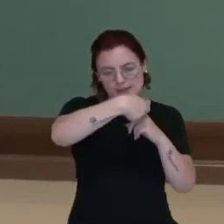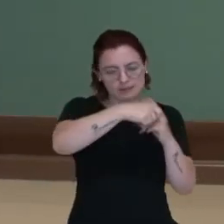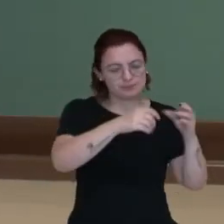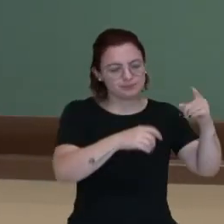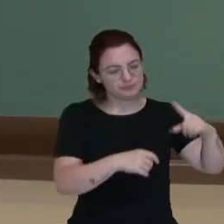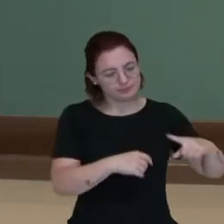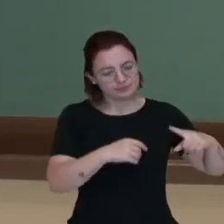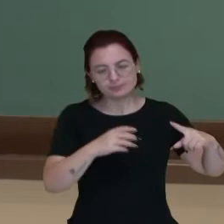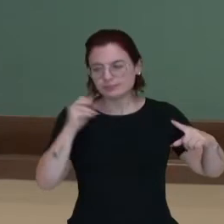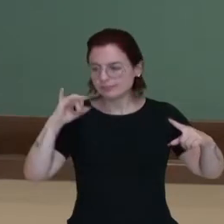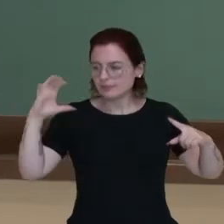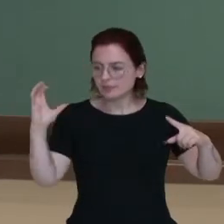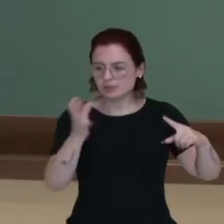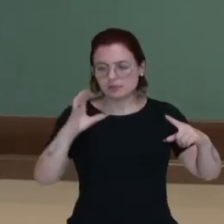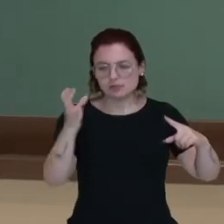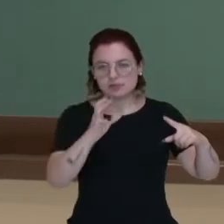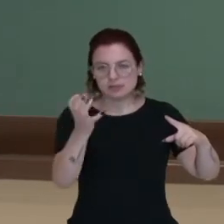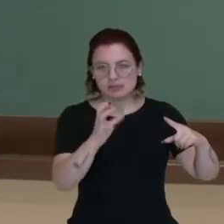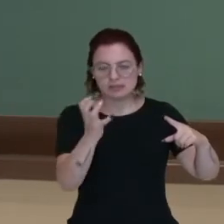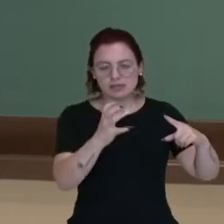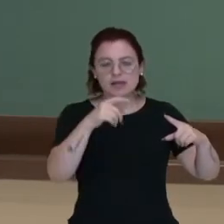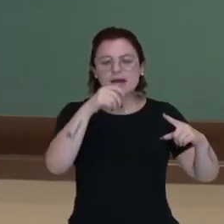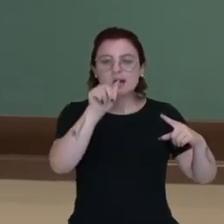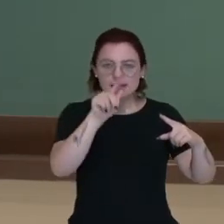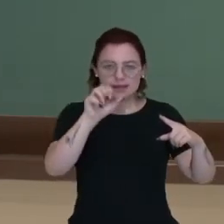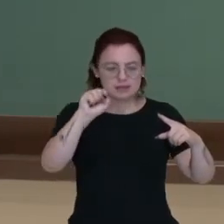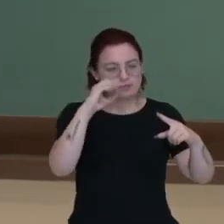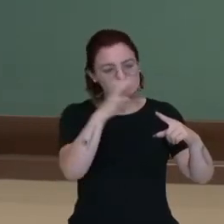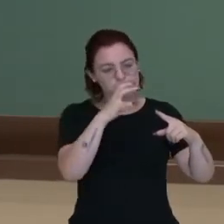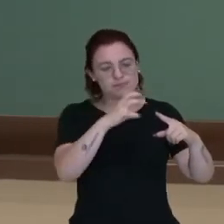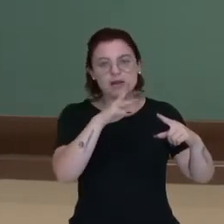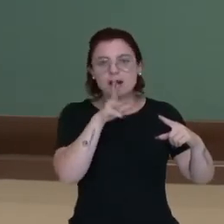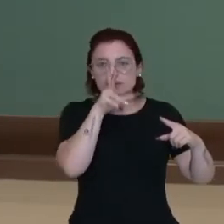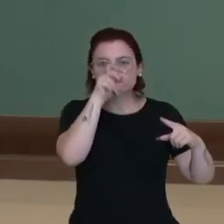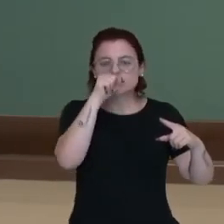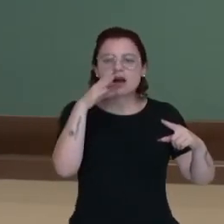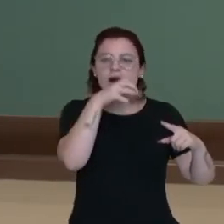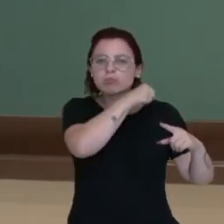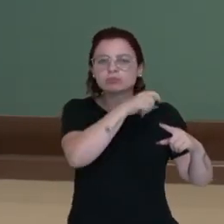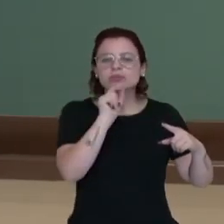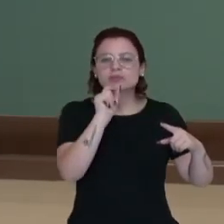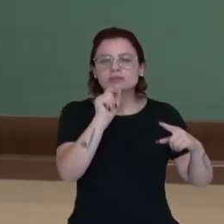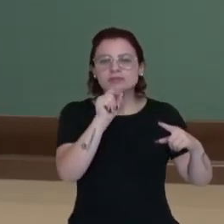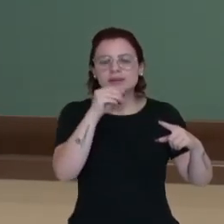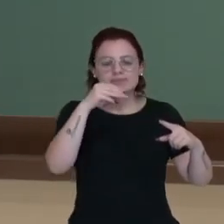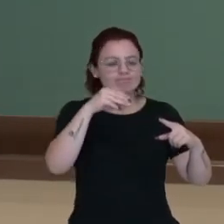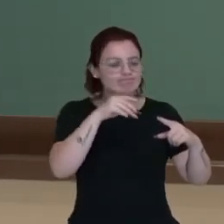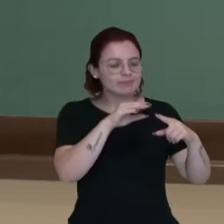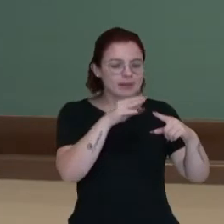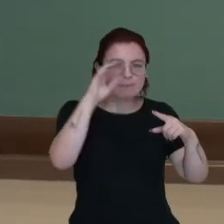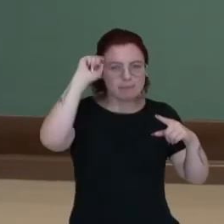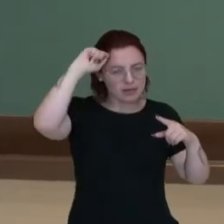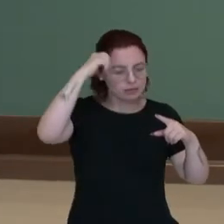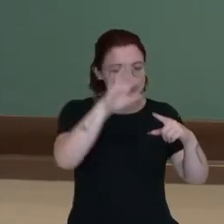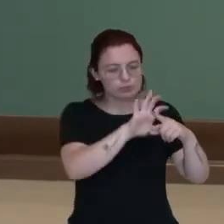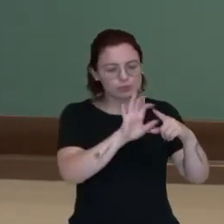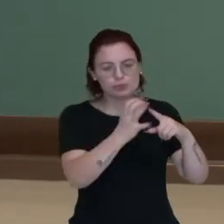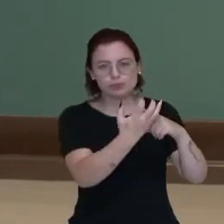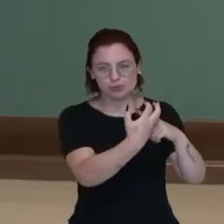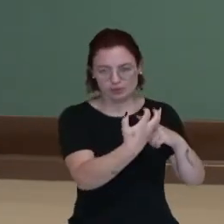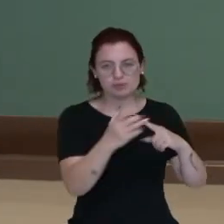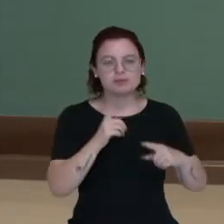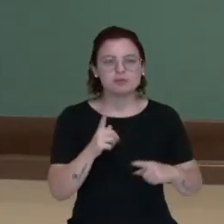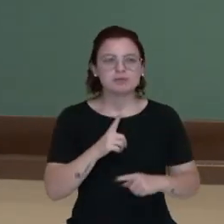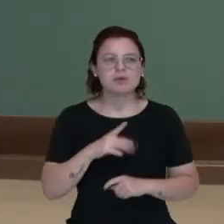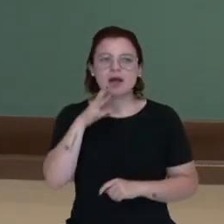amadurecendo, então, esse gás, ele acelera, tá? O processo de amadurecimento